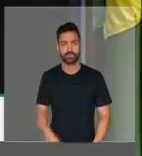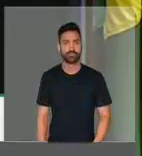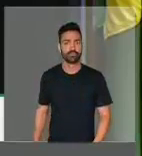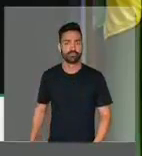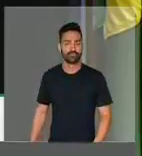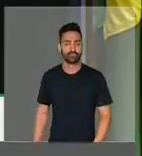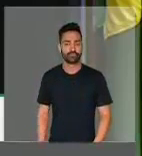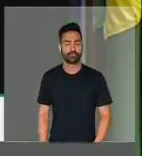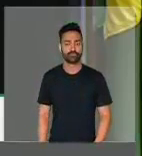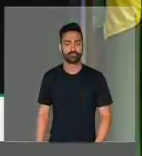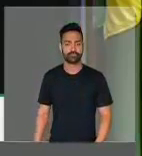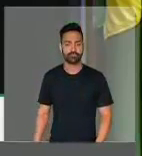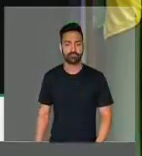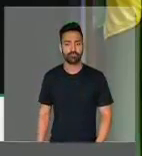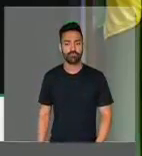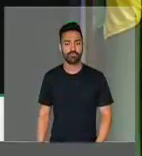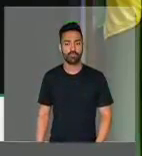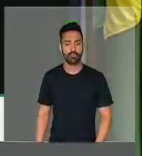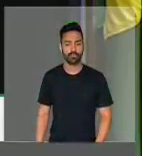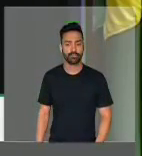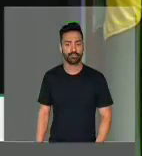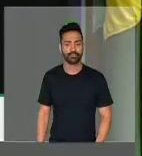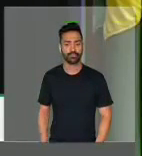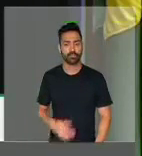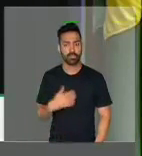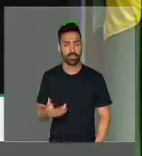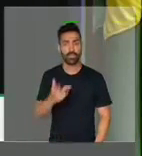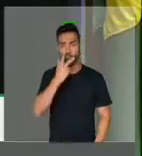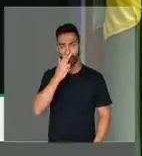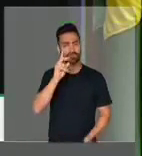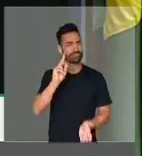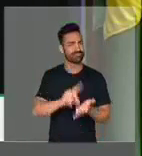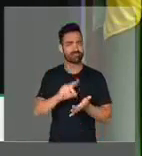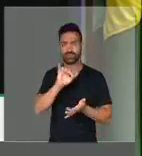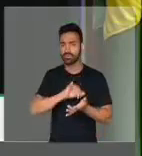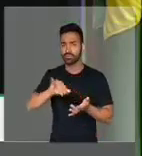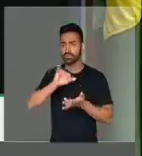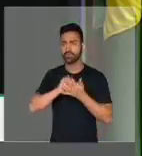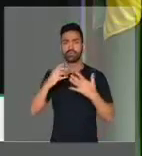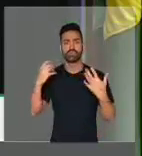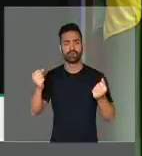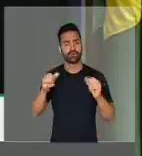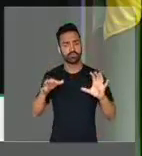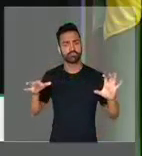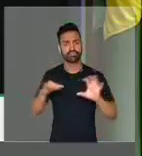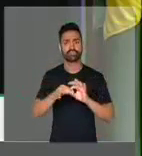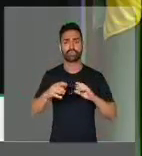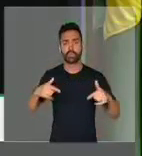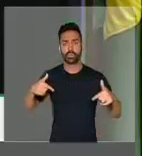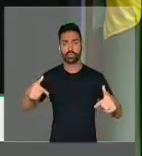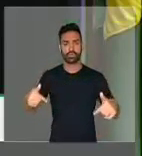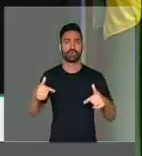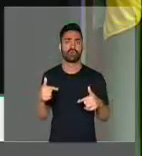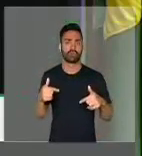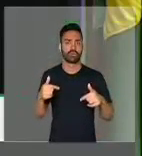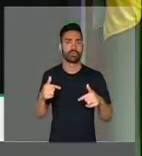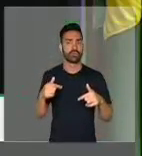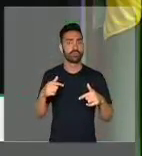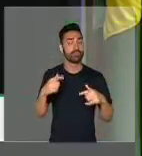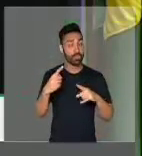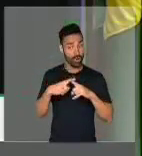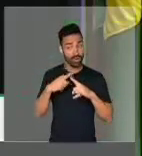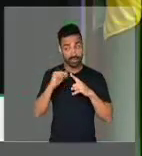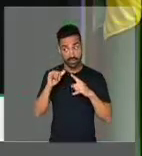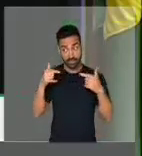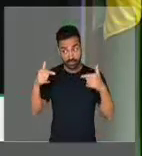queria concluir dizendo que eu acho que é fundamental essa mobilização de todos nós. Essa mobilização impediu o fechamento dessas unidades